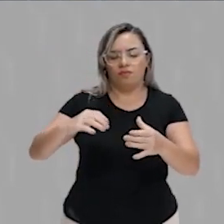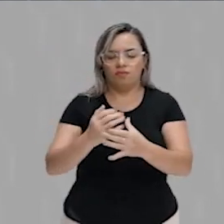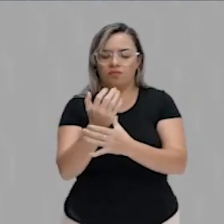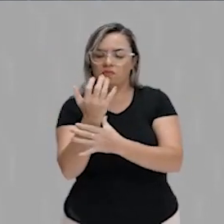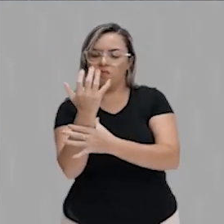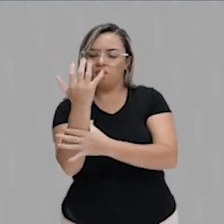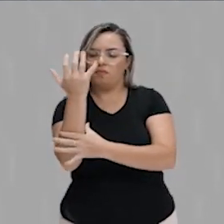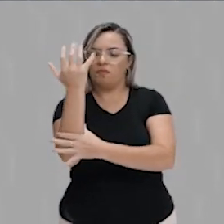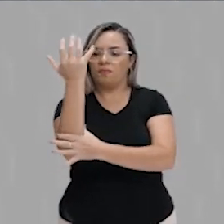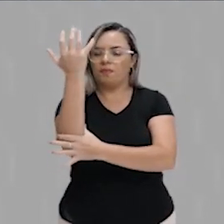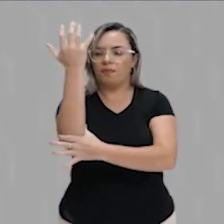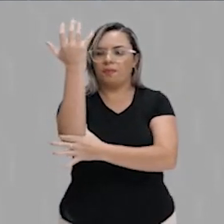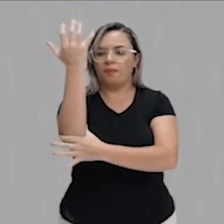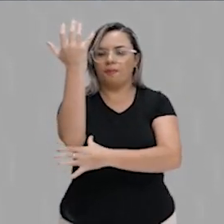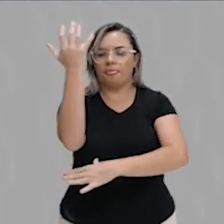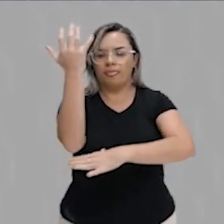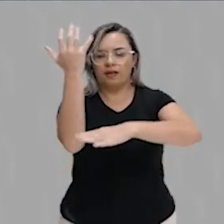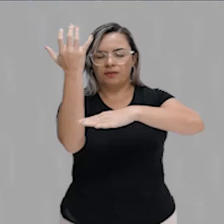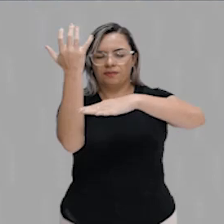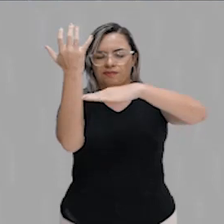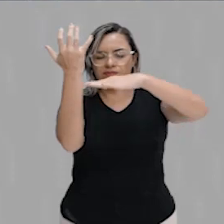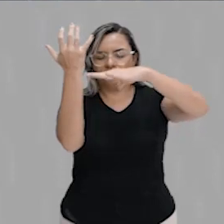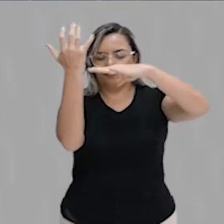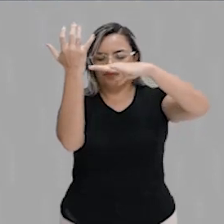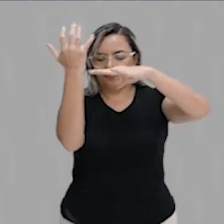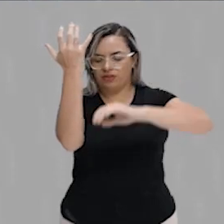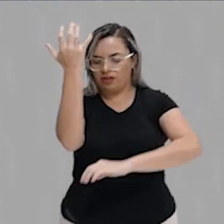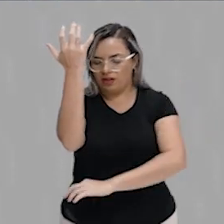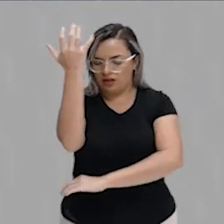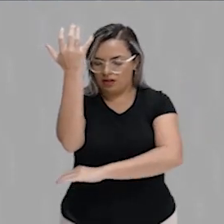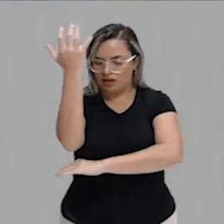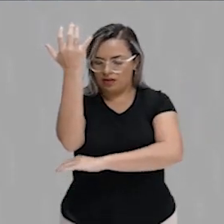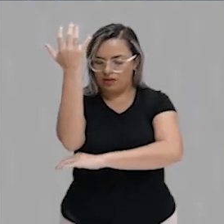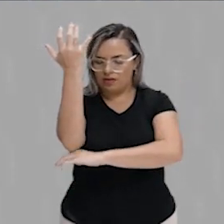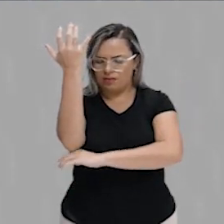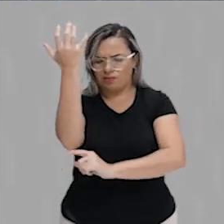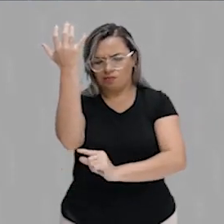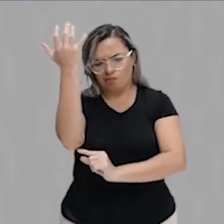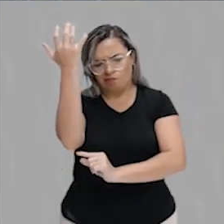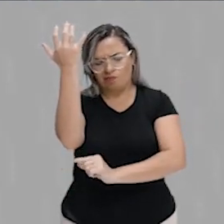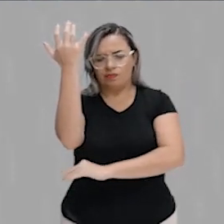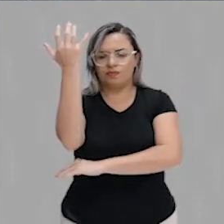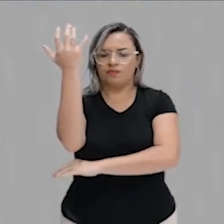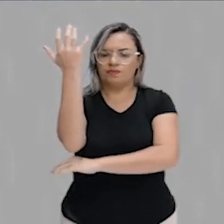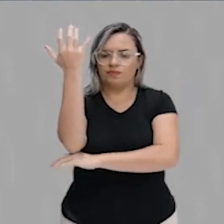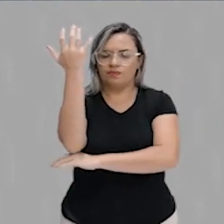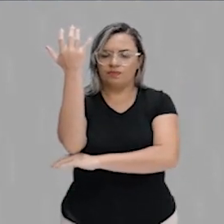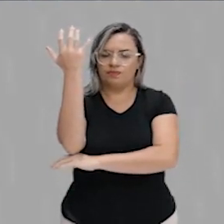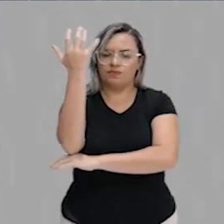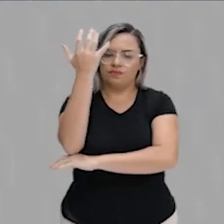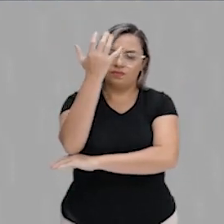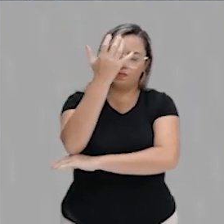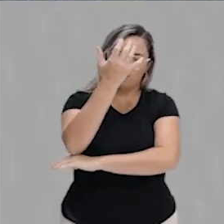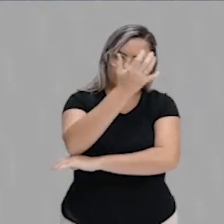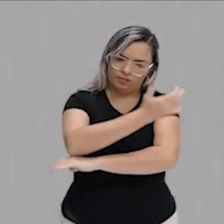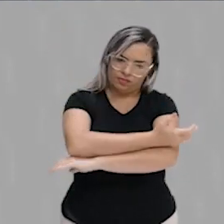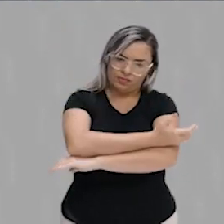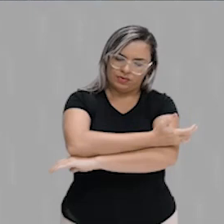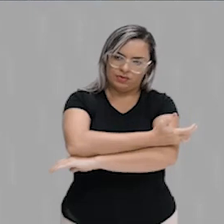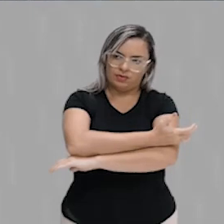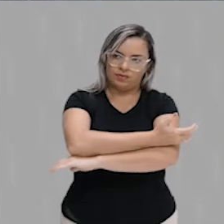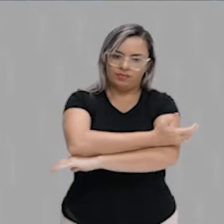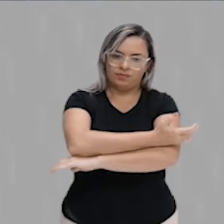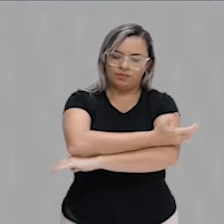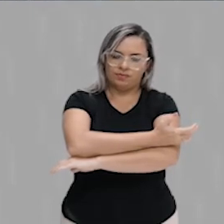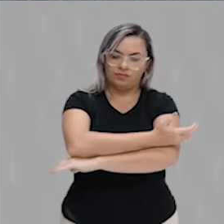fique grandona, mas a raiz pequena. Então, essa planta ela tem uma capacidade de tombar, porque a raiz ela não vai ser